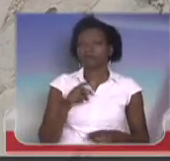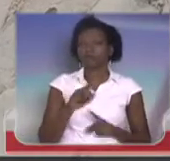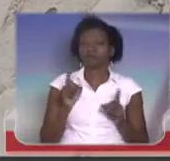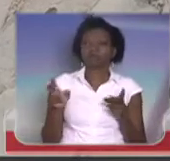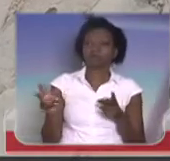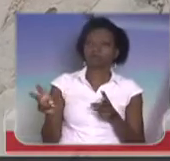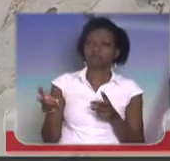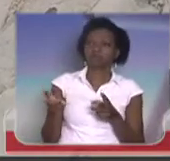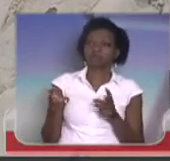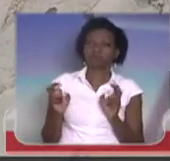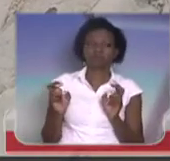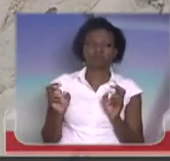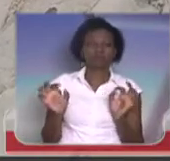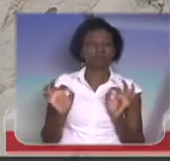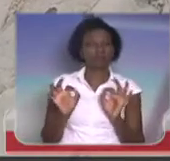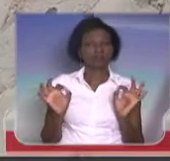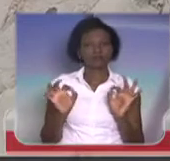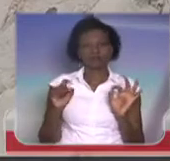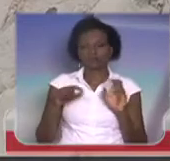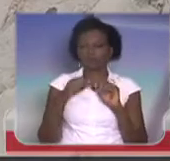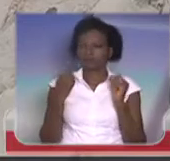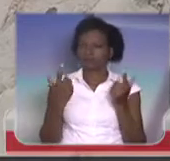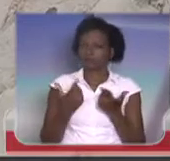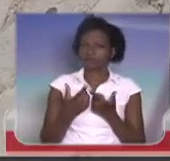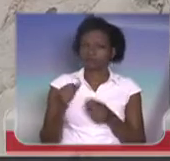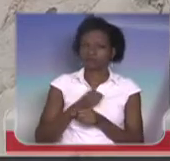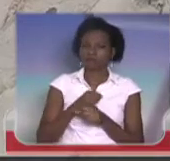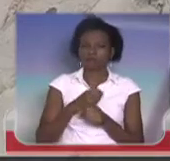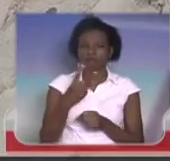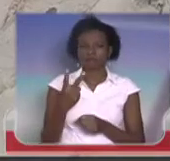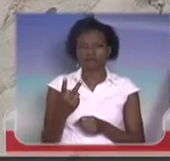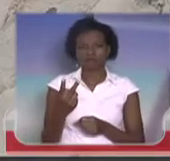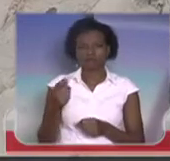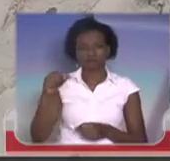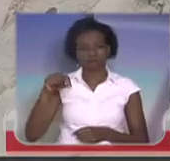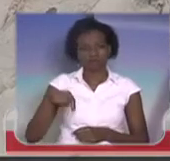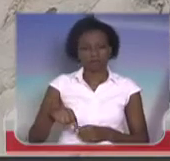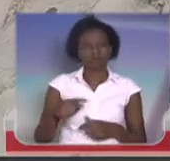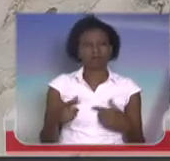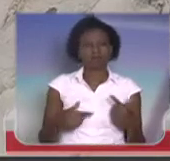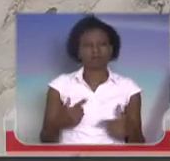casa. Aliás, 2 anos aqui, eu me sinto às vezes até